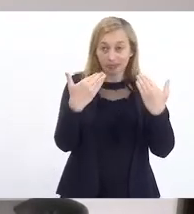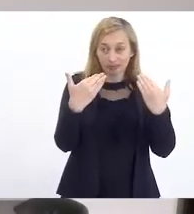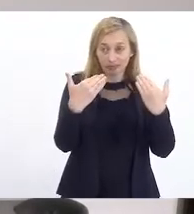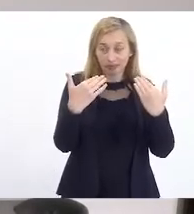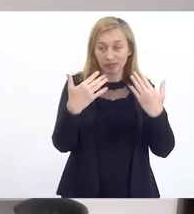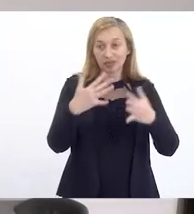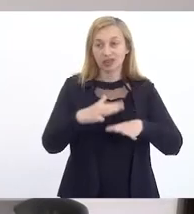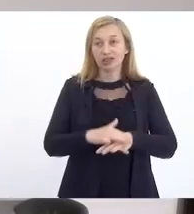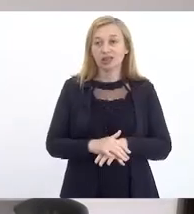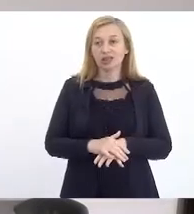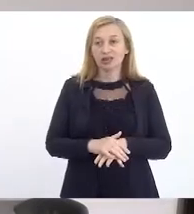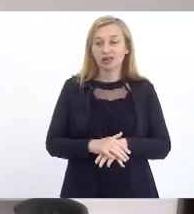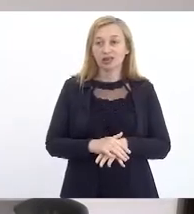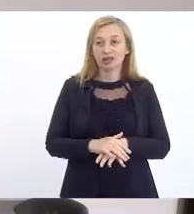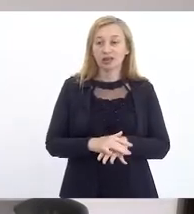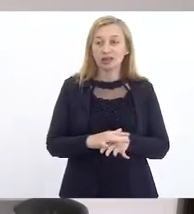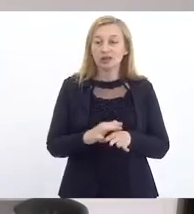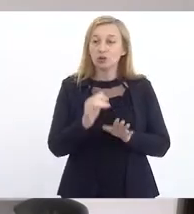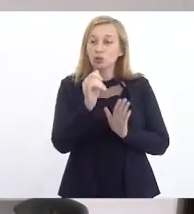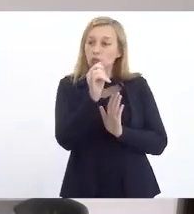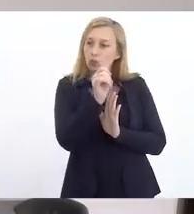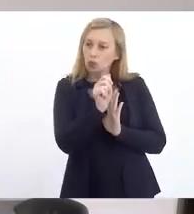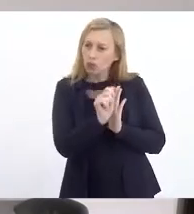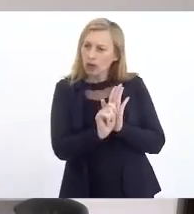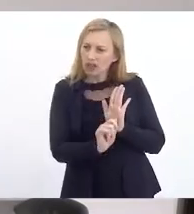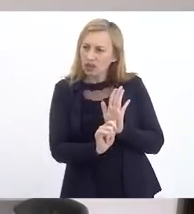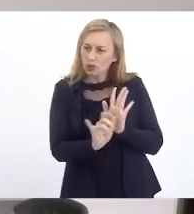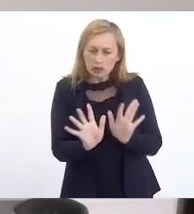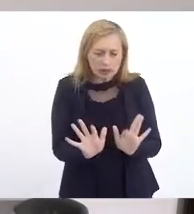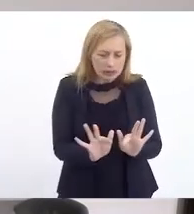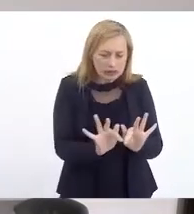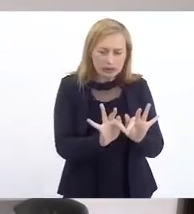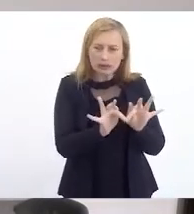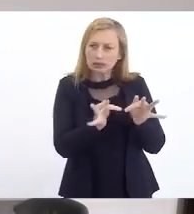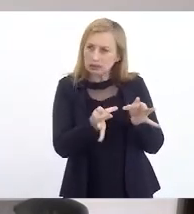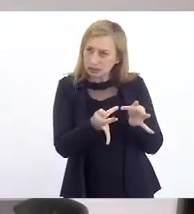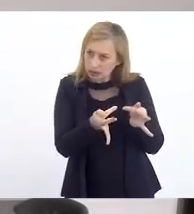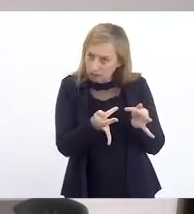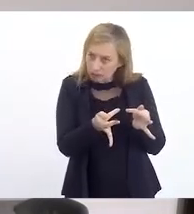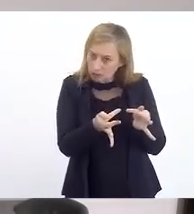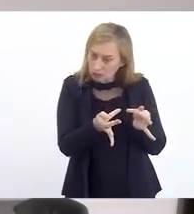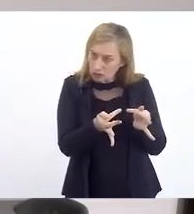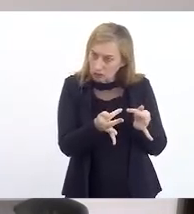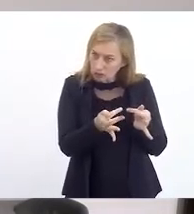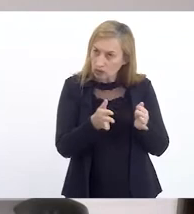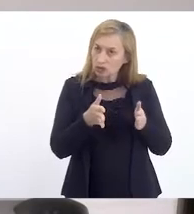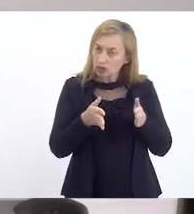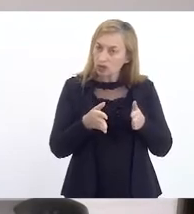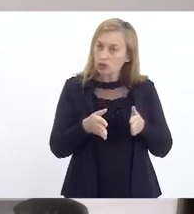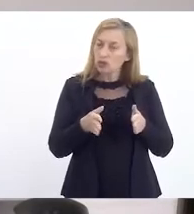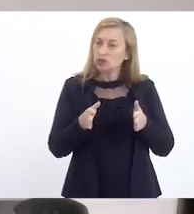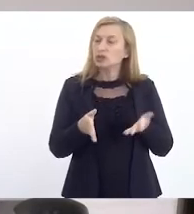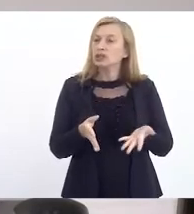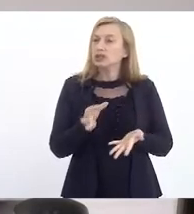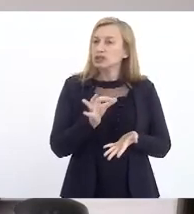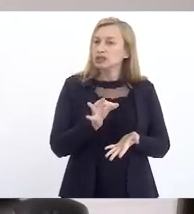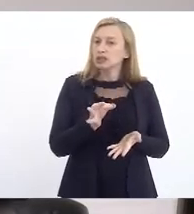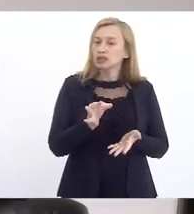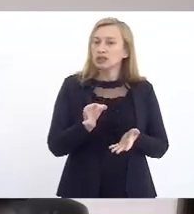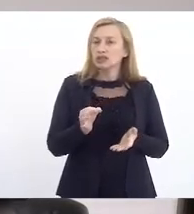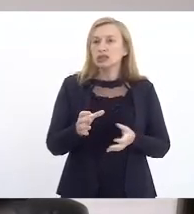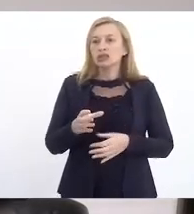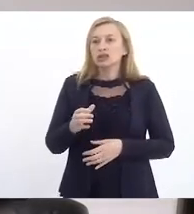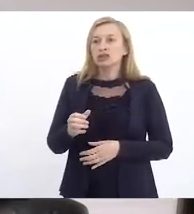faço um sucinto relatório, nesse caso específico, duplamente ao André, que é